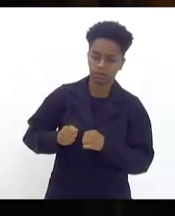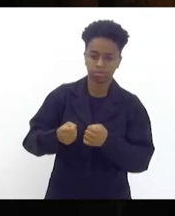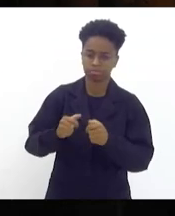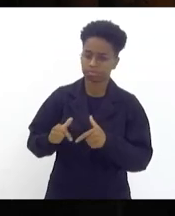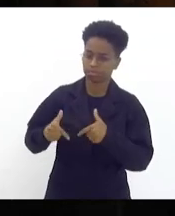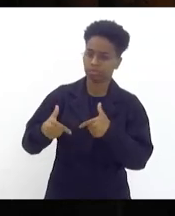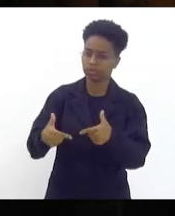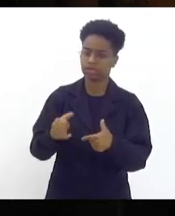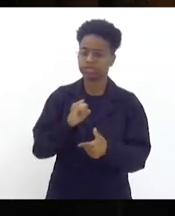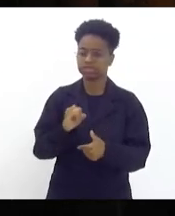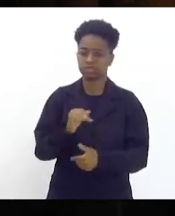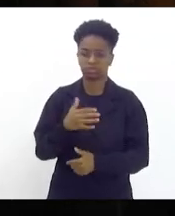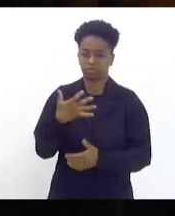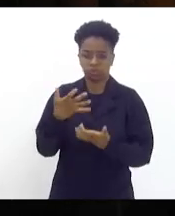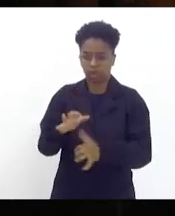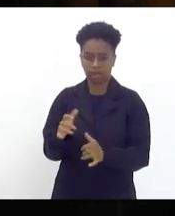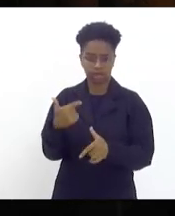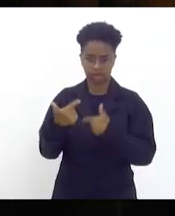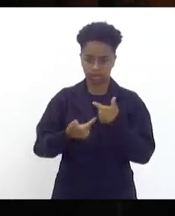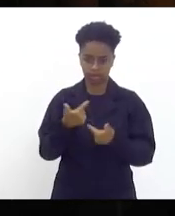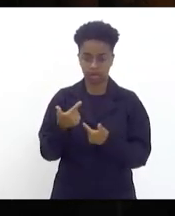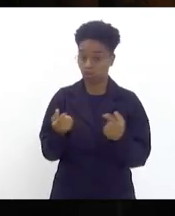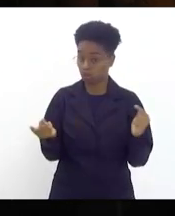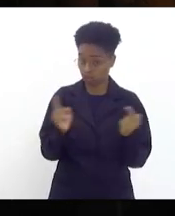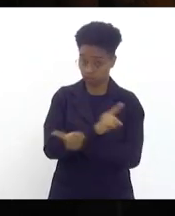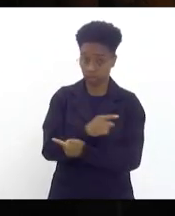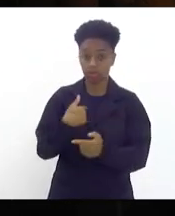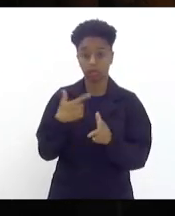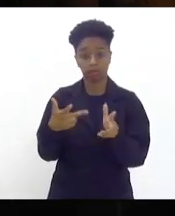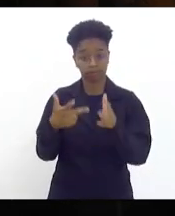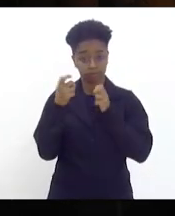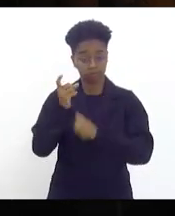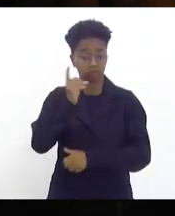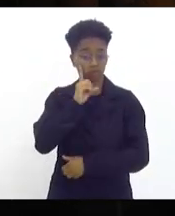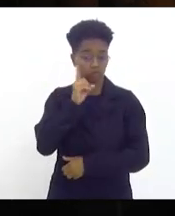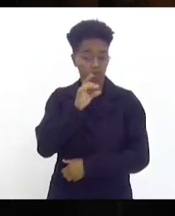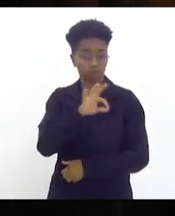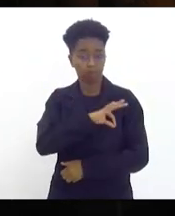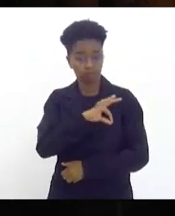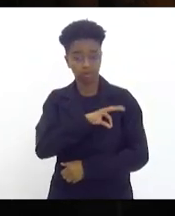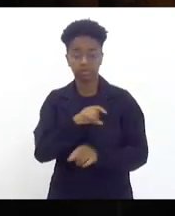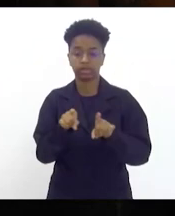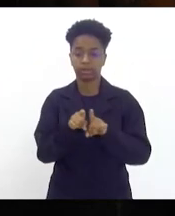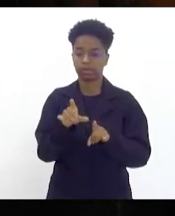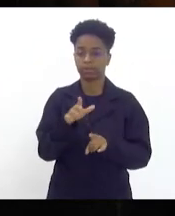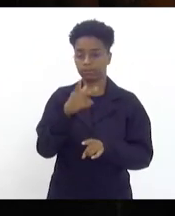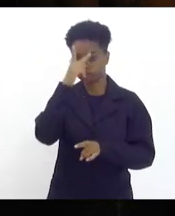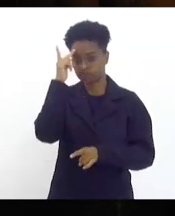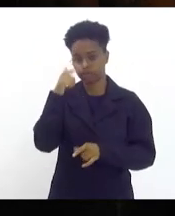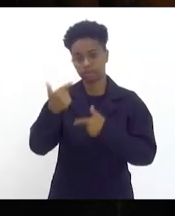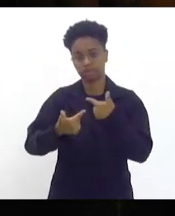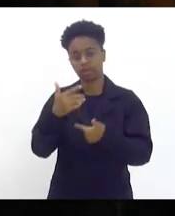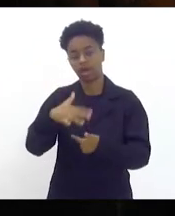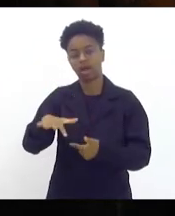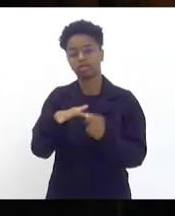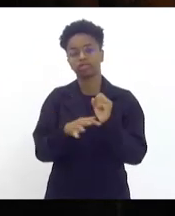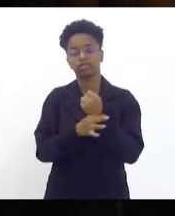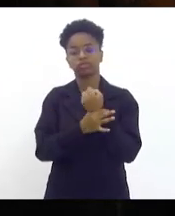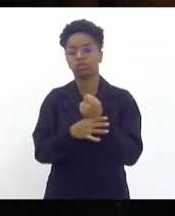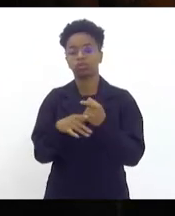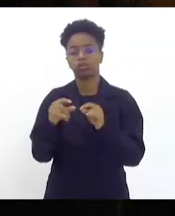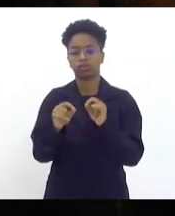que se furte a trabalhar ao contrário o que eu vejo no dia a dia dos policiais dos agentes de segurança que conheço é muitas vezes